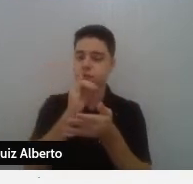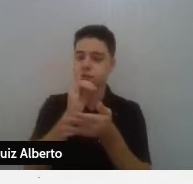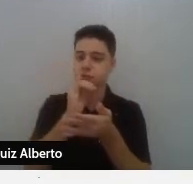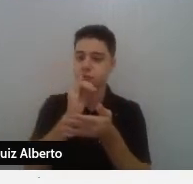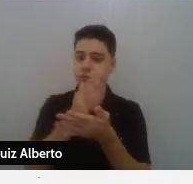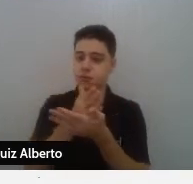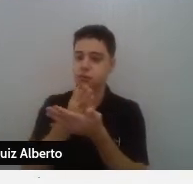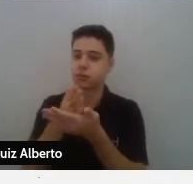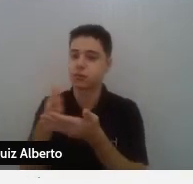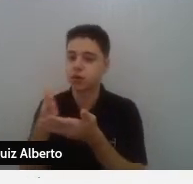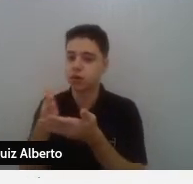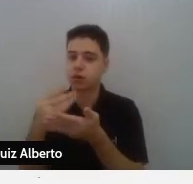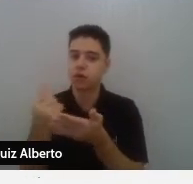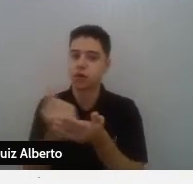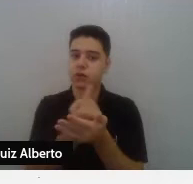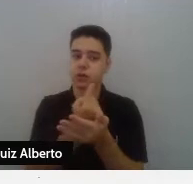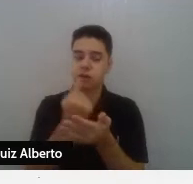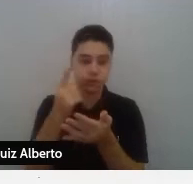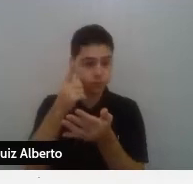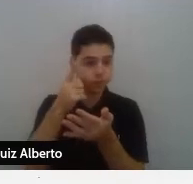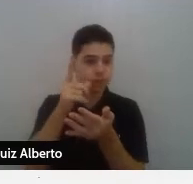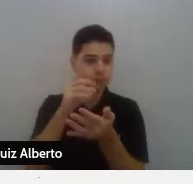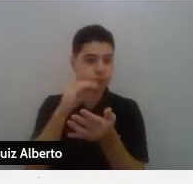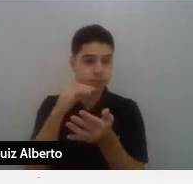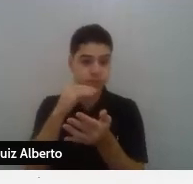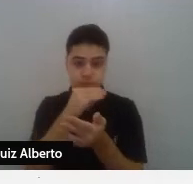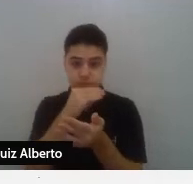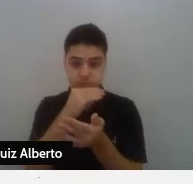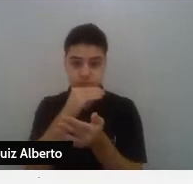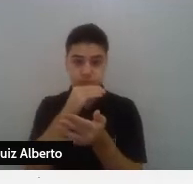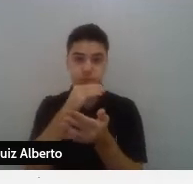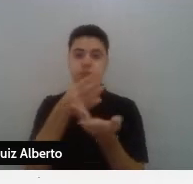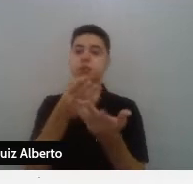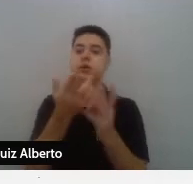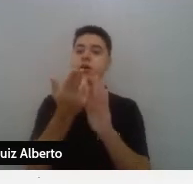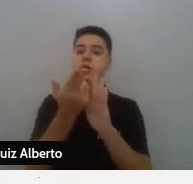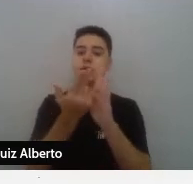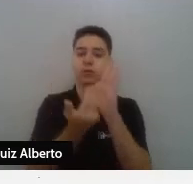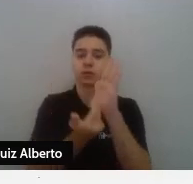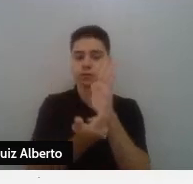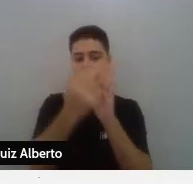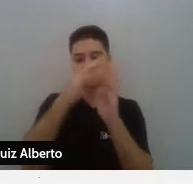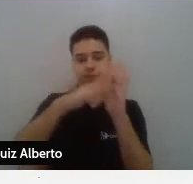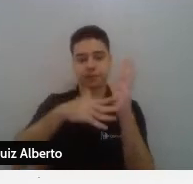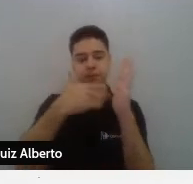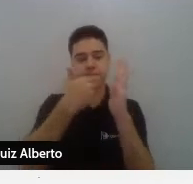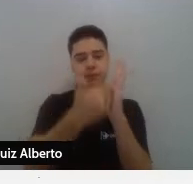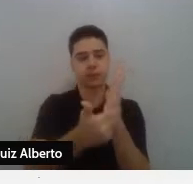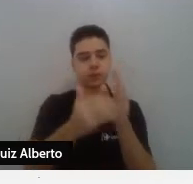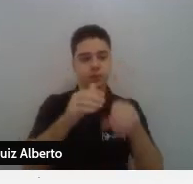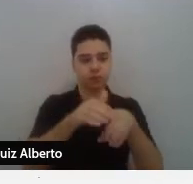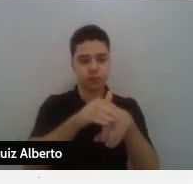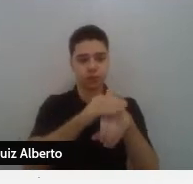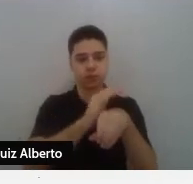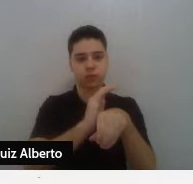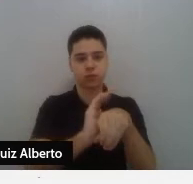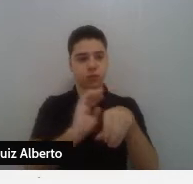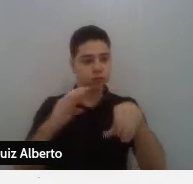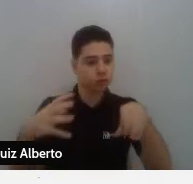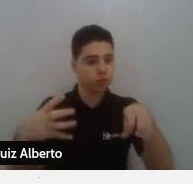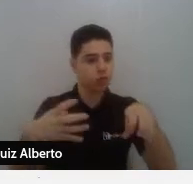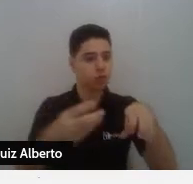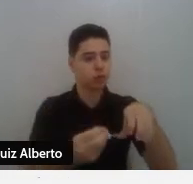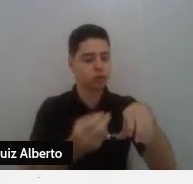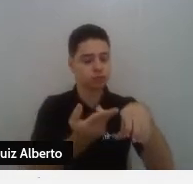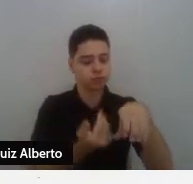né? Aqui a gente vê uma imagem de uma pintura rupestre. Então, se a gente pensar, toda a arte, né,